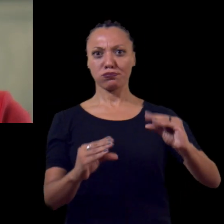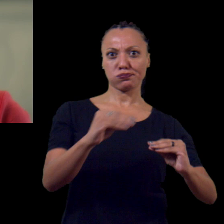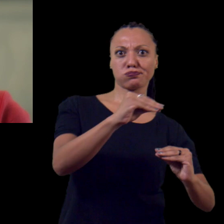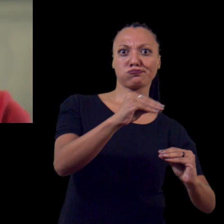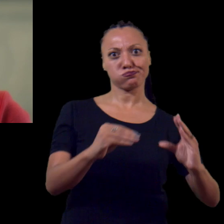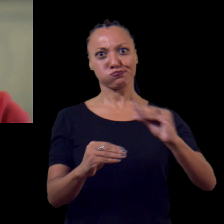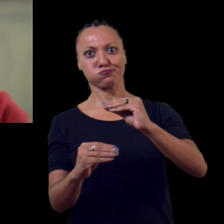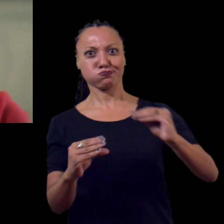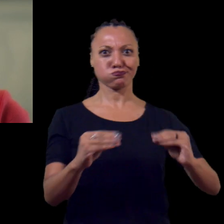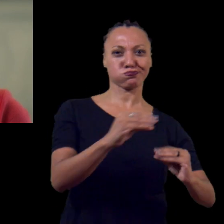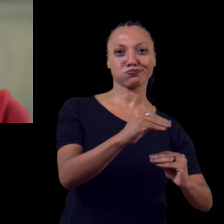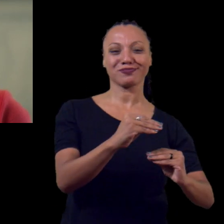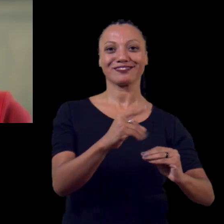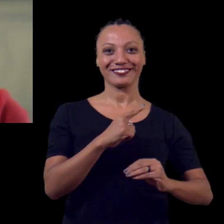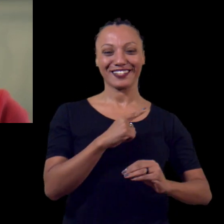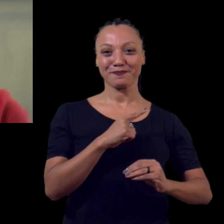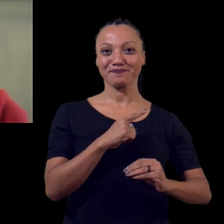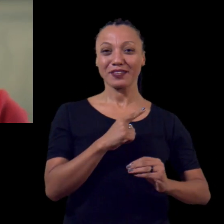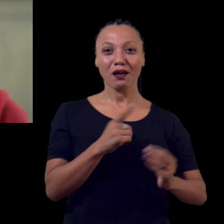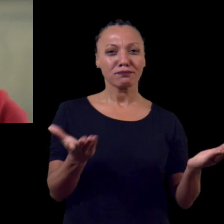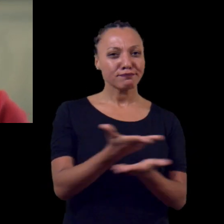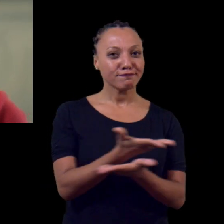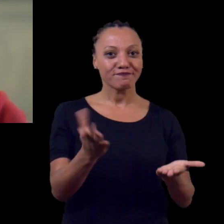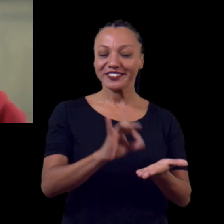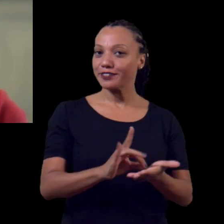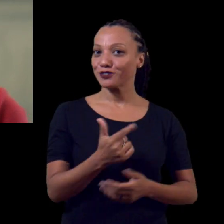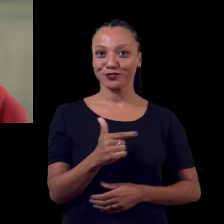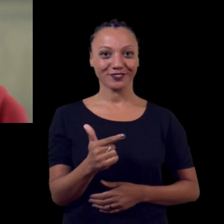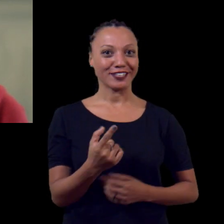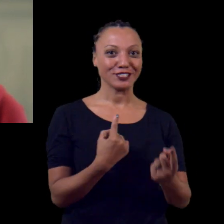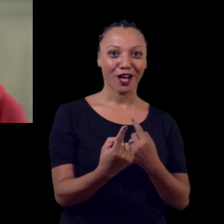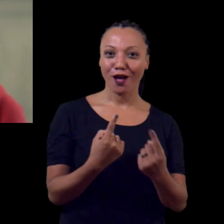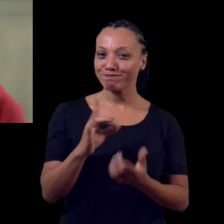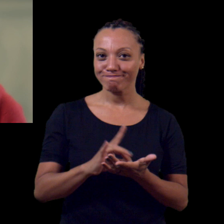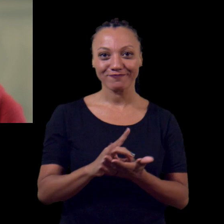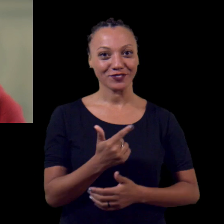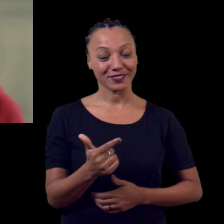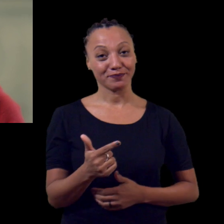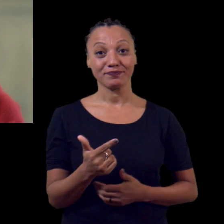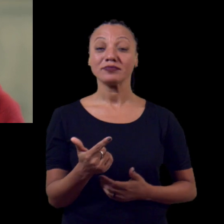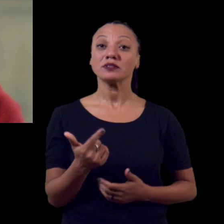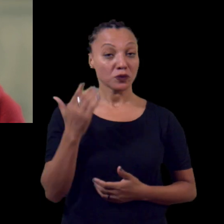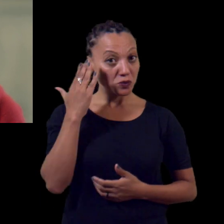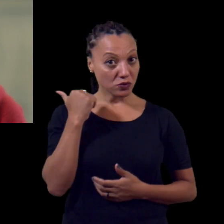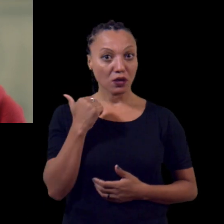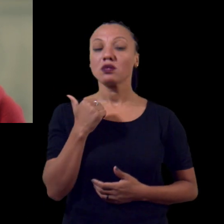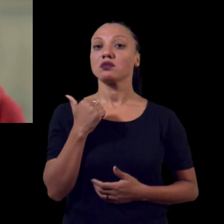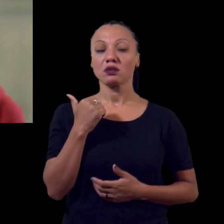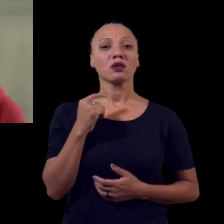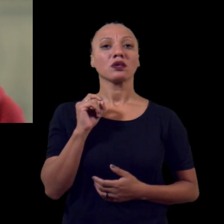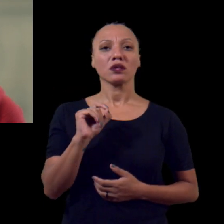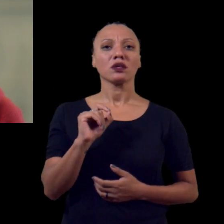falar, do que um diálogo real, né? Então, a convivência, não tenho dúvidas que a